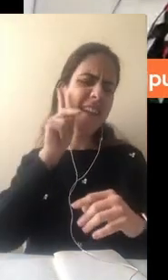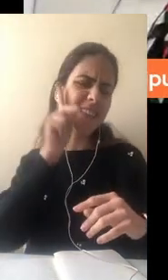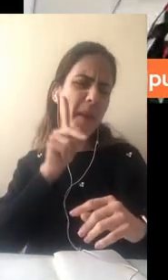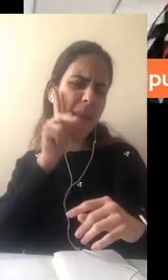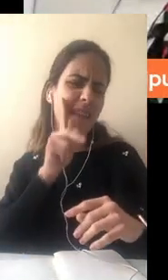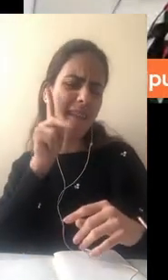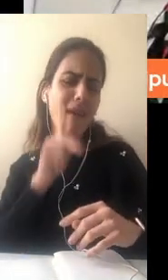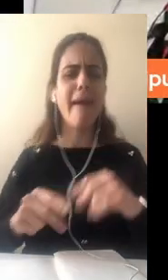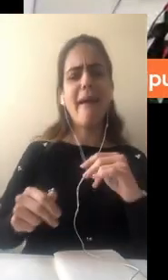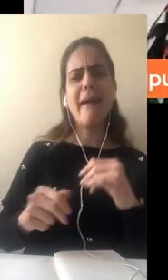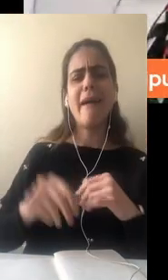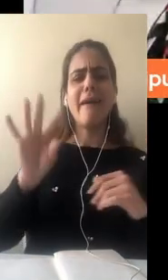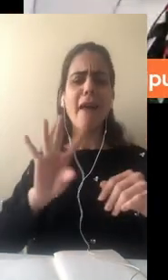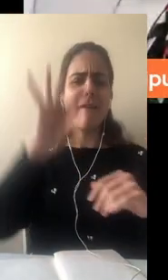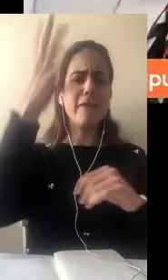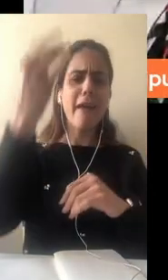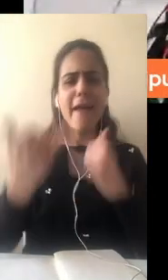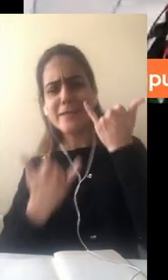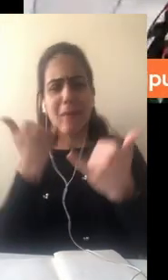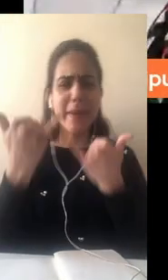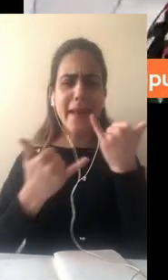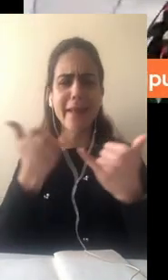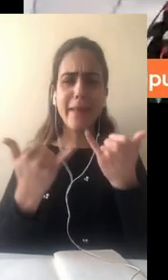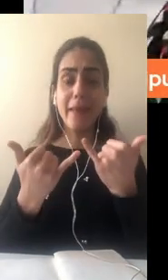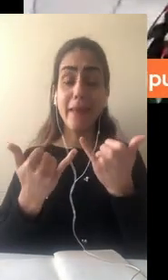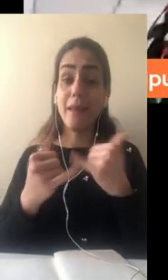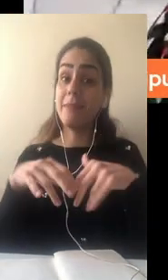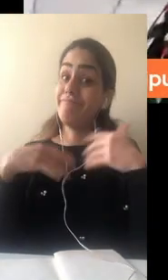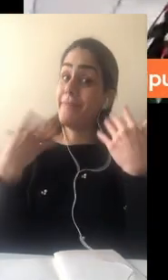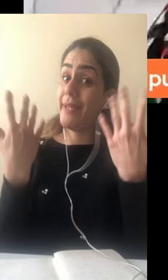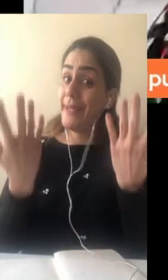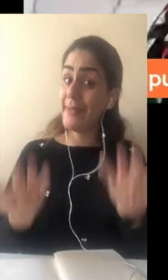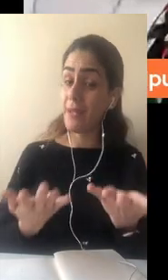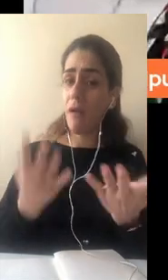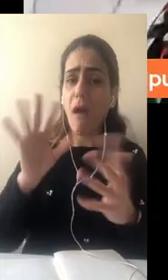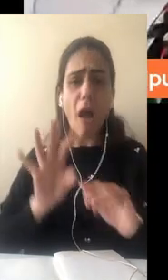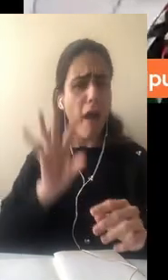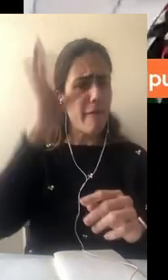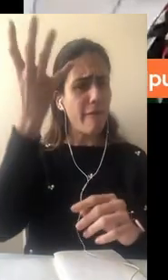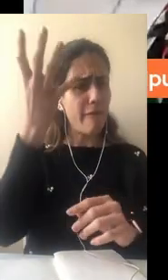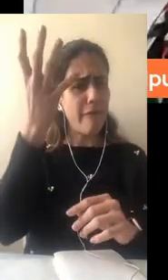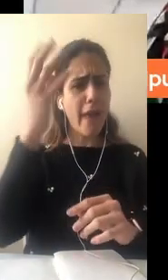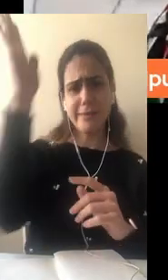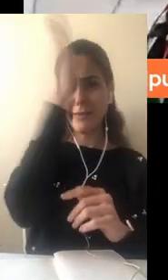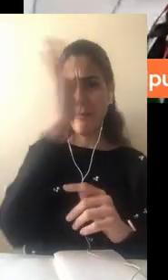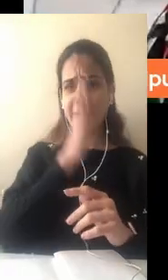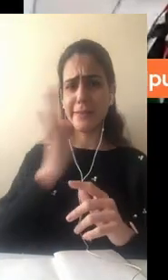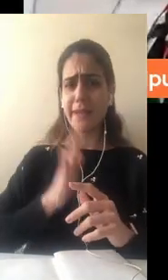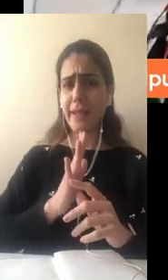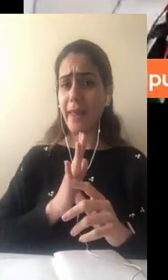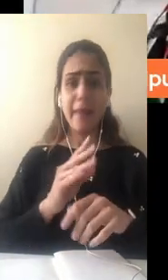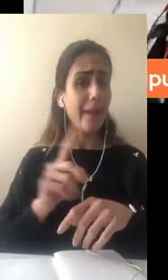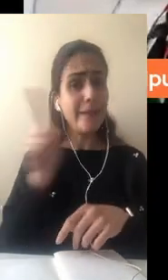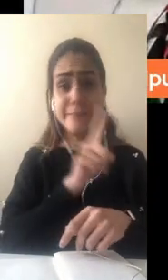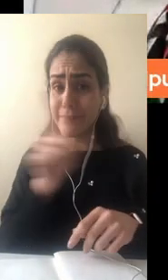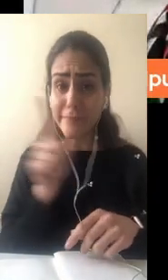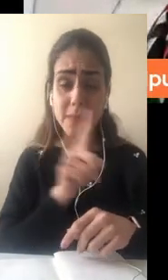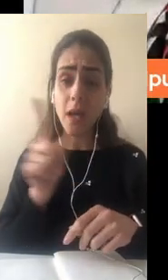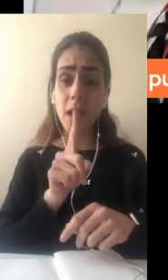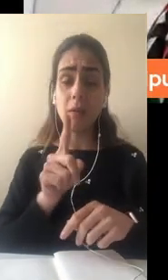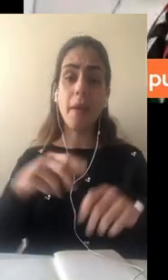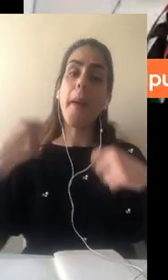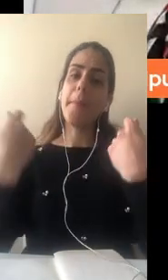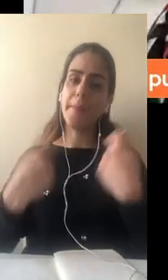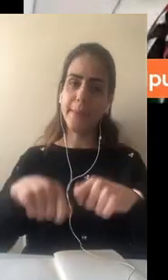uma brincadeira, então também já não compõe o nosso calendário, já não é uma festa brasileira, a gente já precisa olhar